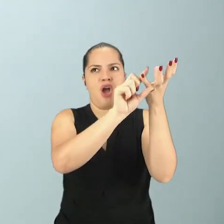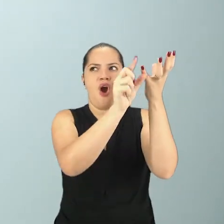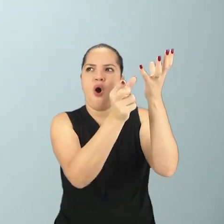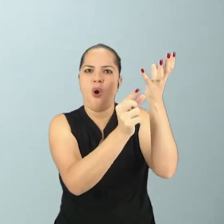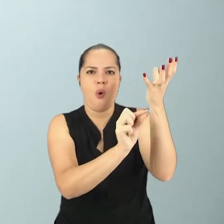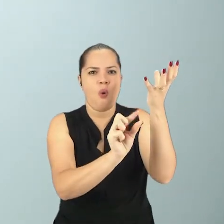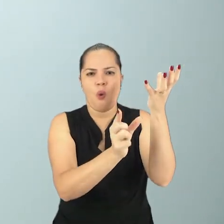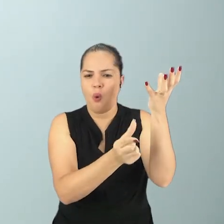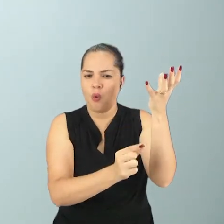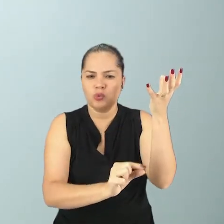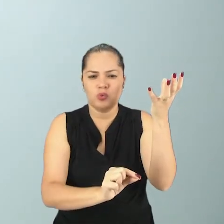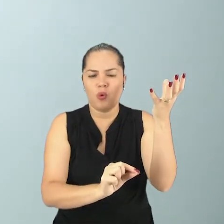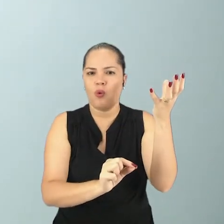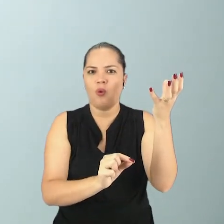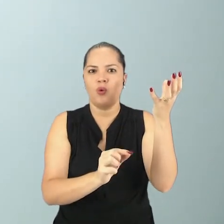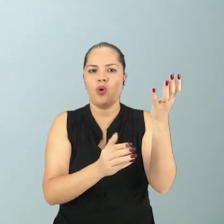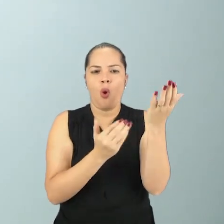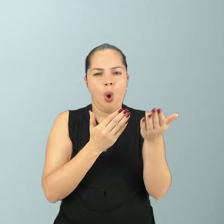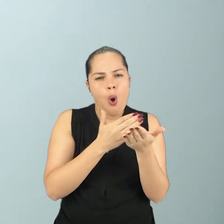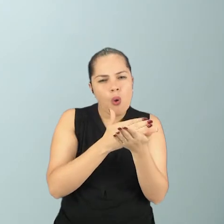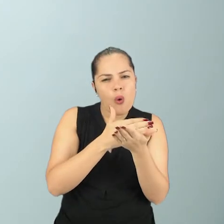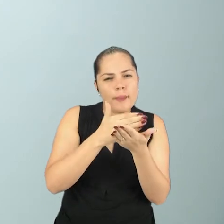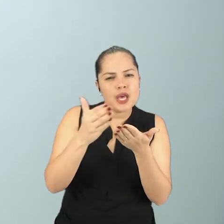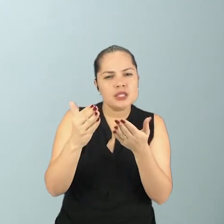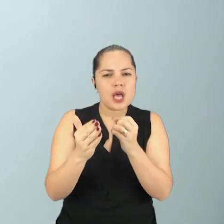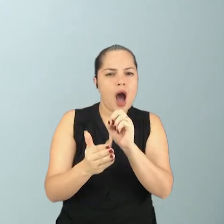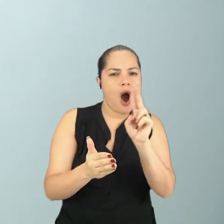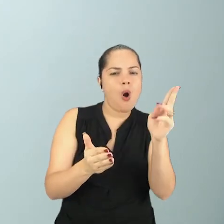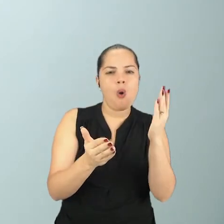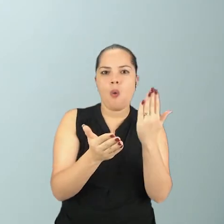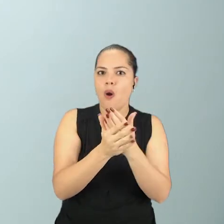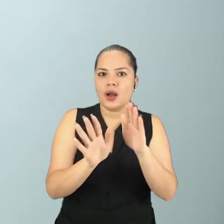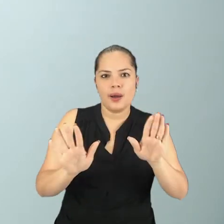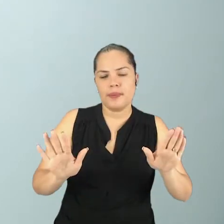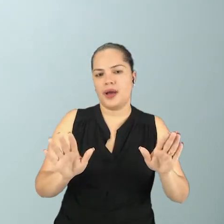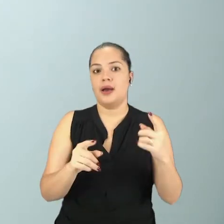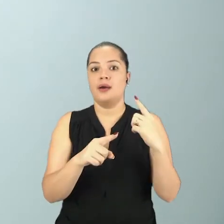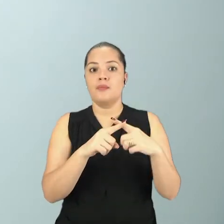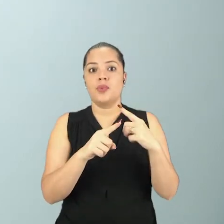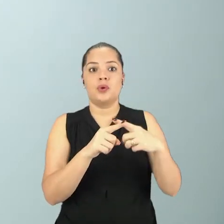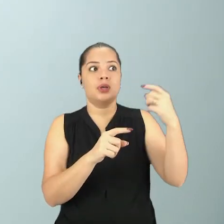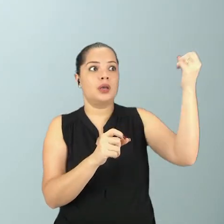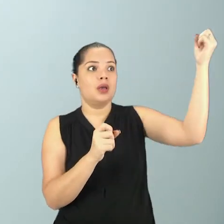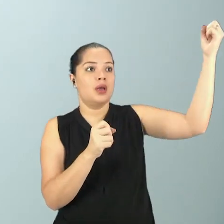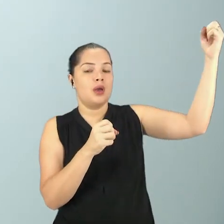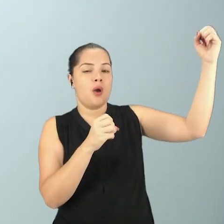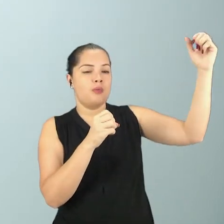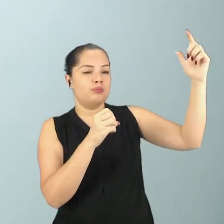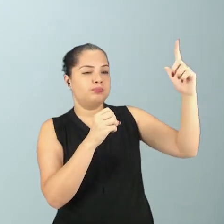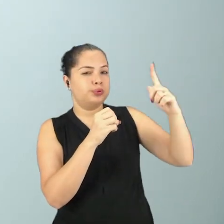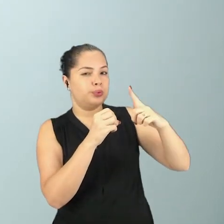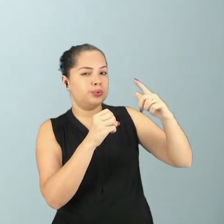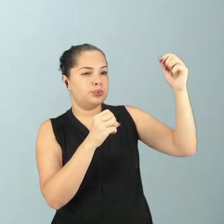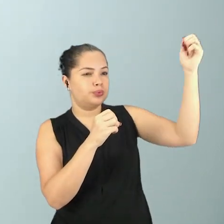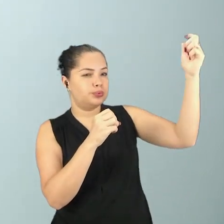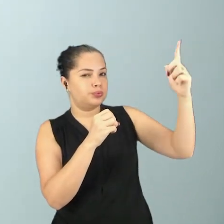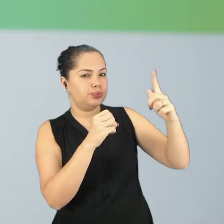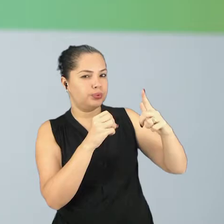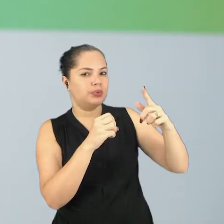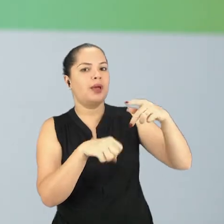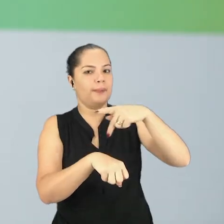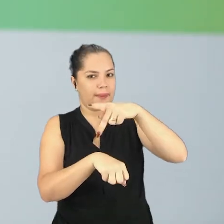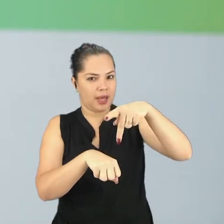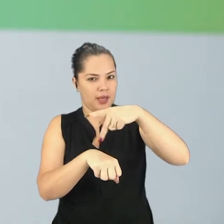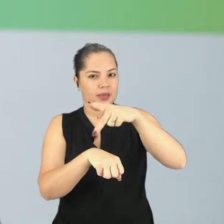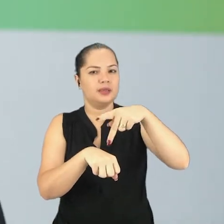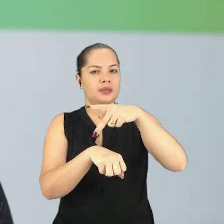que acabou o outono. A gente percebe um sinal ou outro, tá? Porque a nossa região recebe muita energia solar. Então, basicamente, nesses países